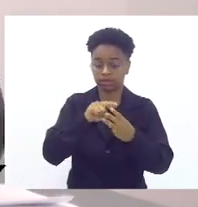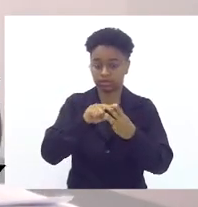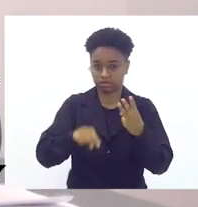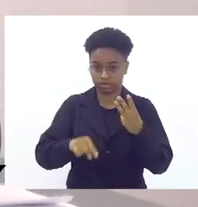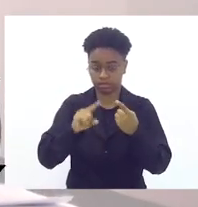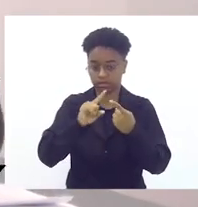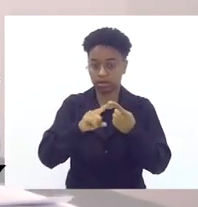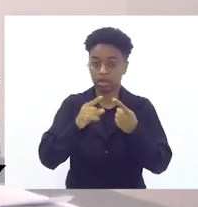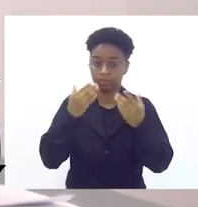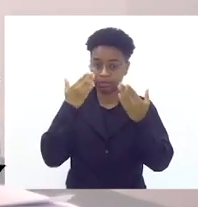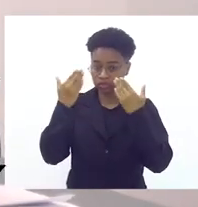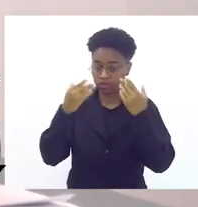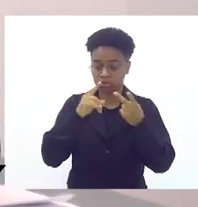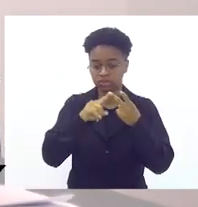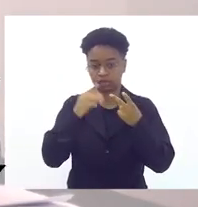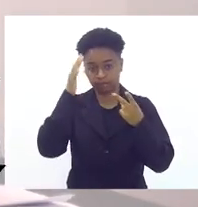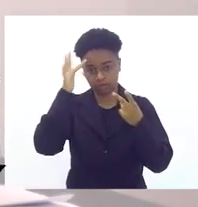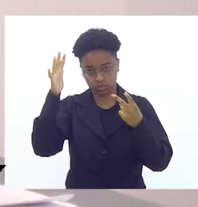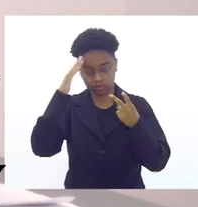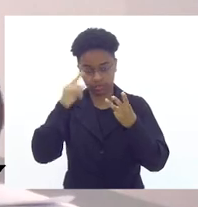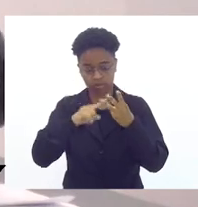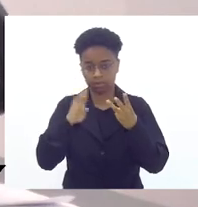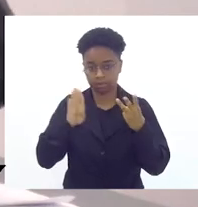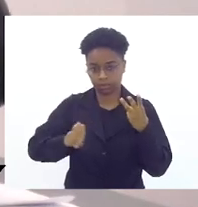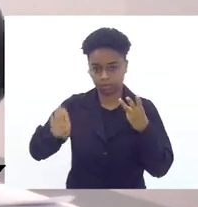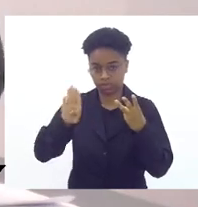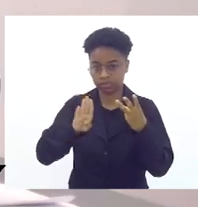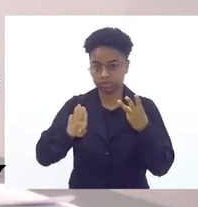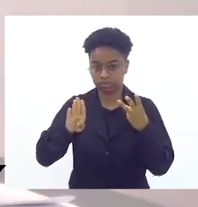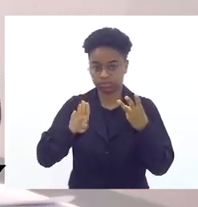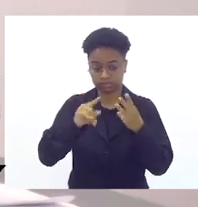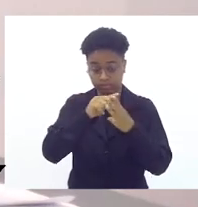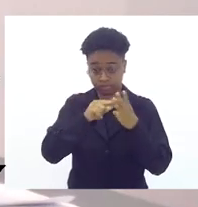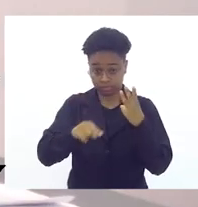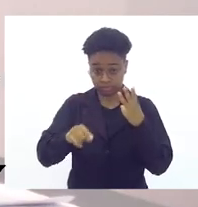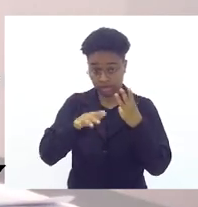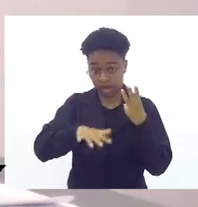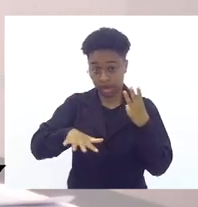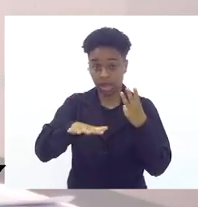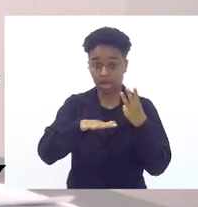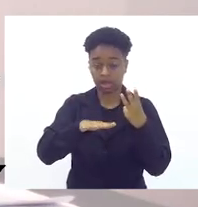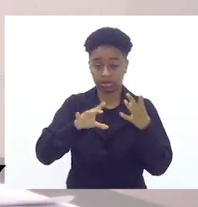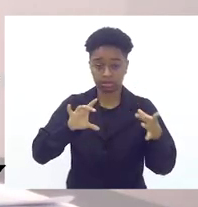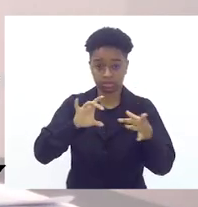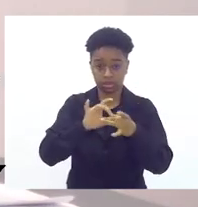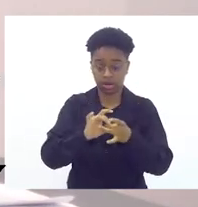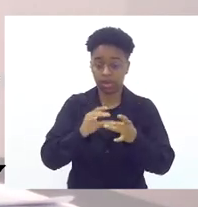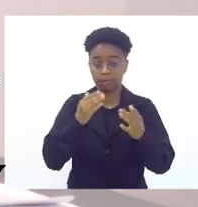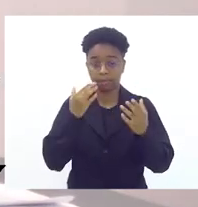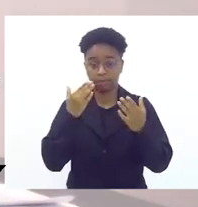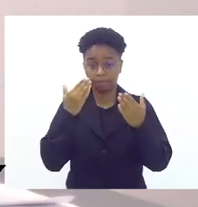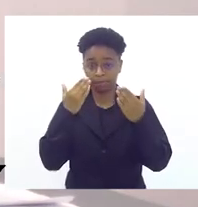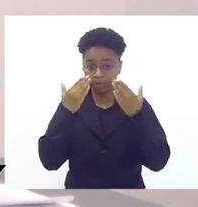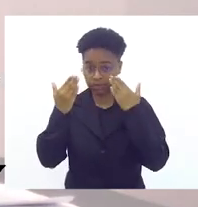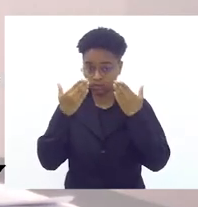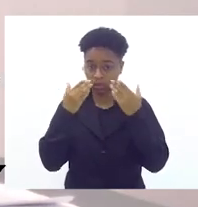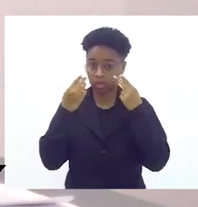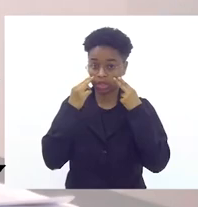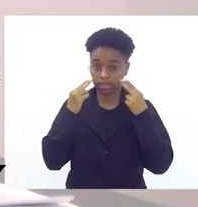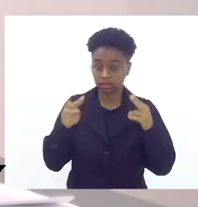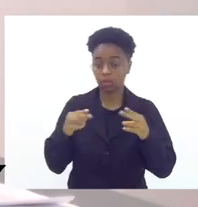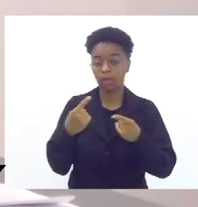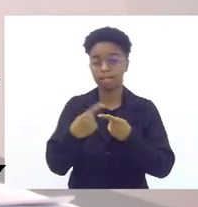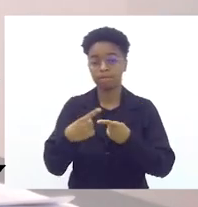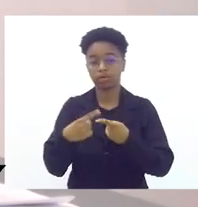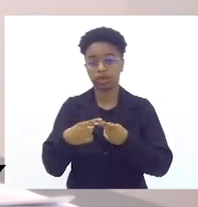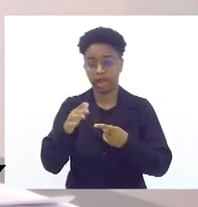psicologia filosofia e a Biologia são esses três Ramos que compõem a psicologia do testemunho e essa área de